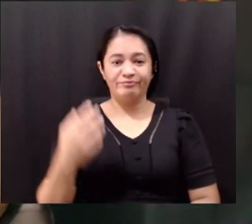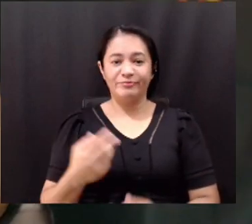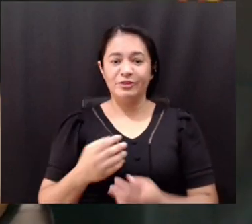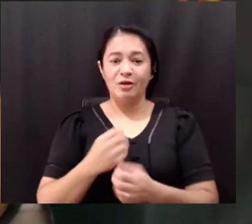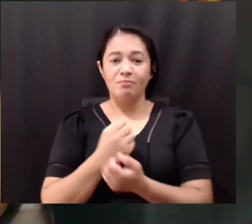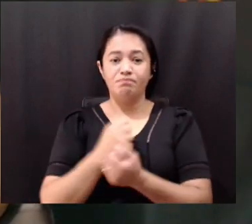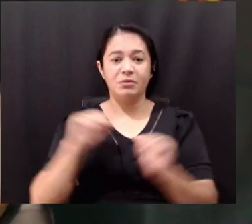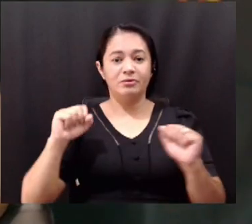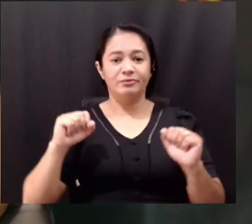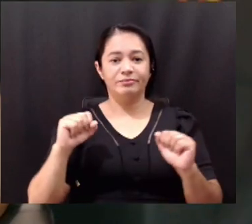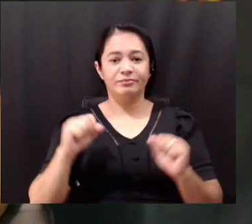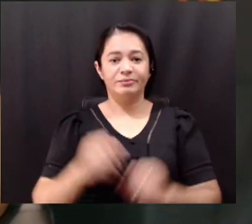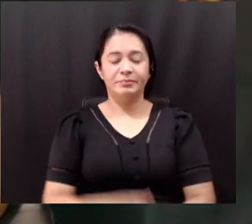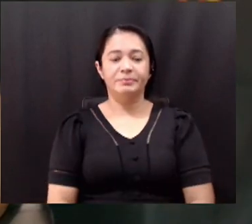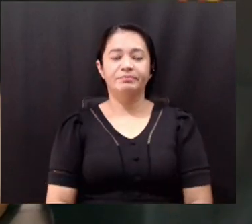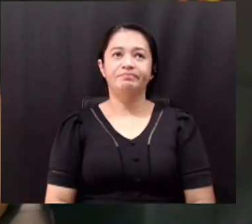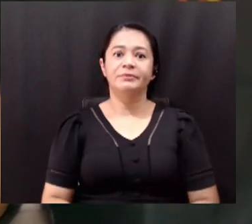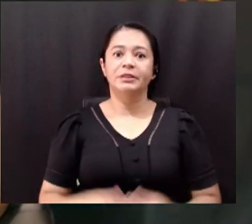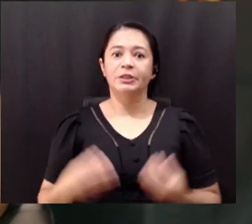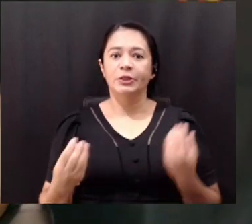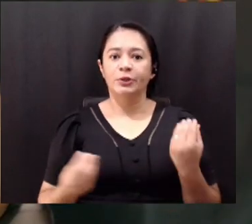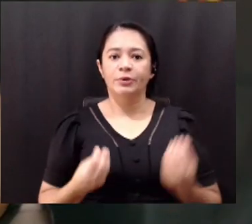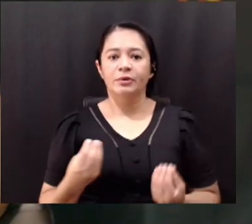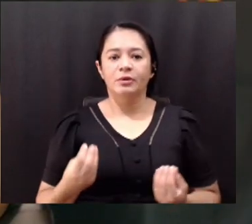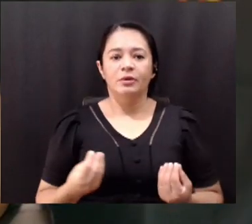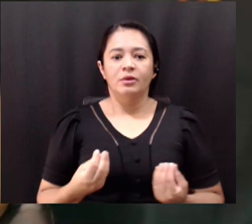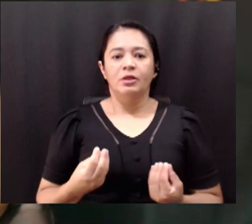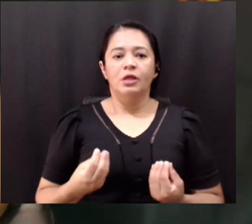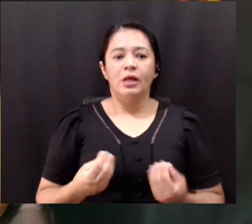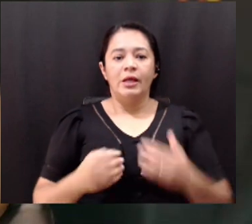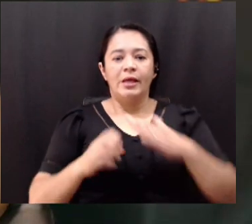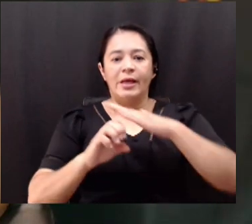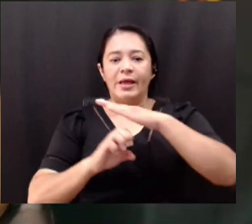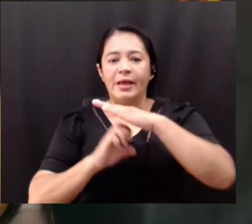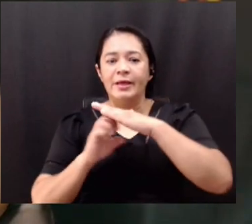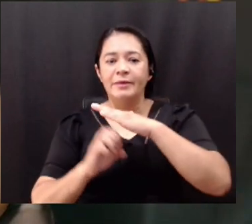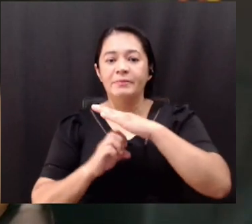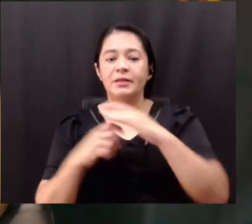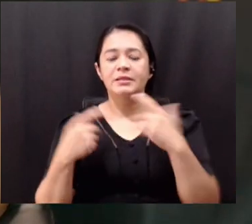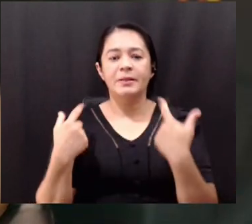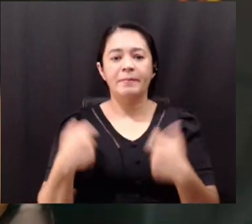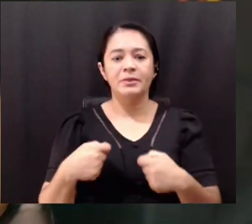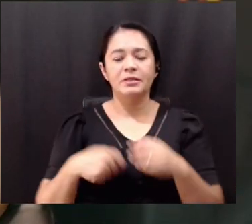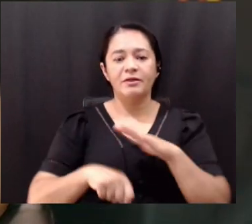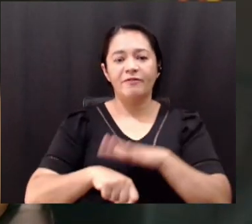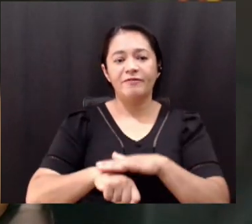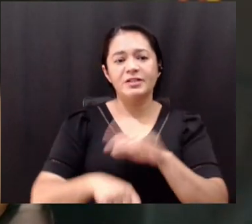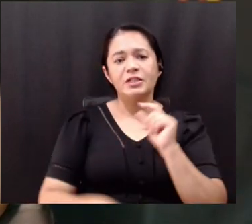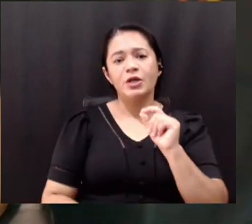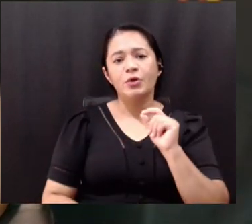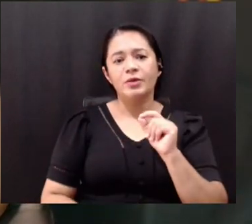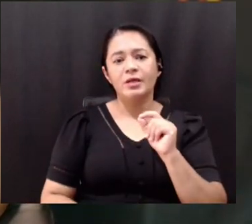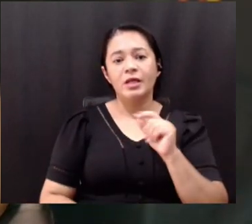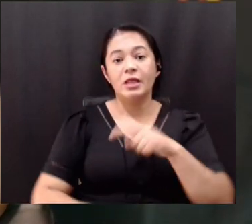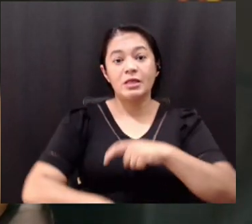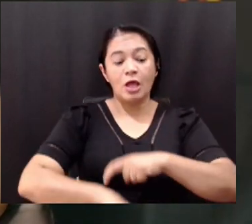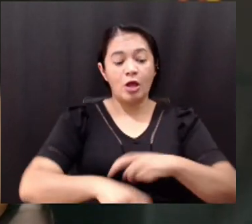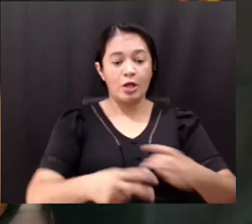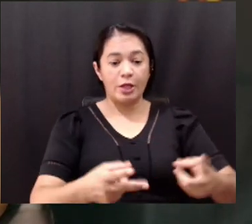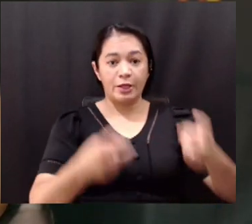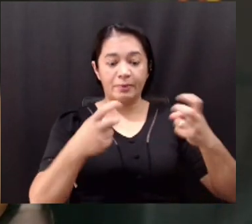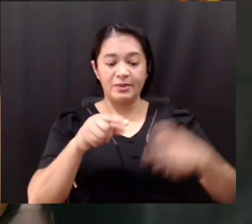digamos assim, o que a empresa precisa fazer ao perceber um